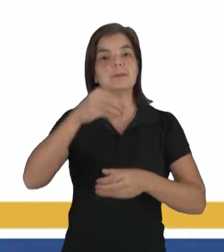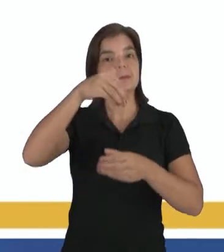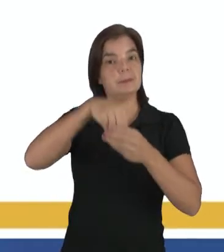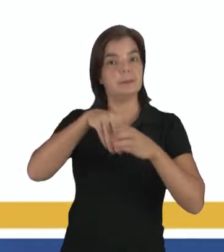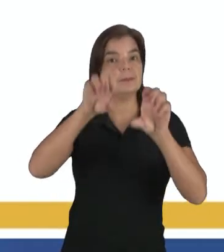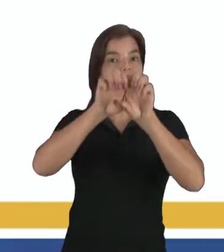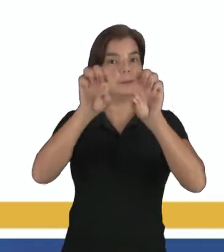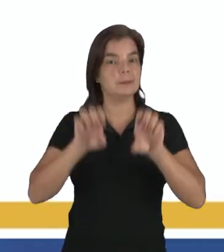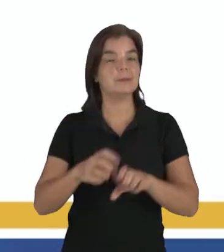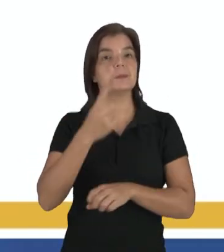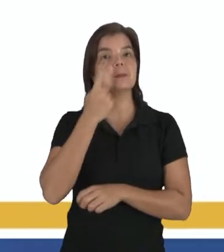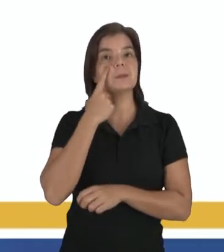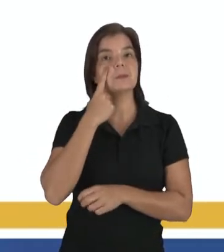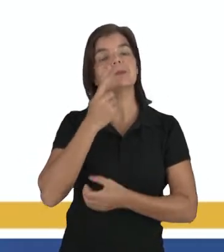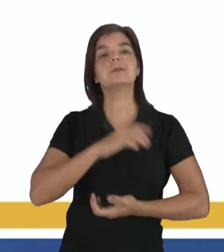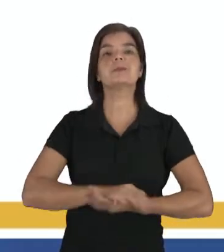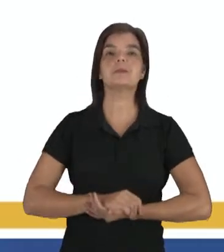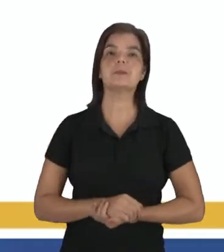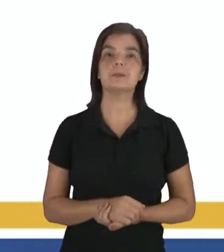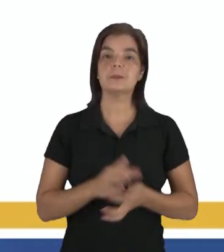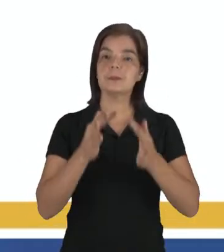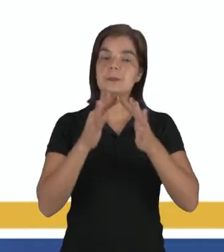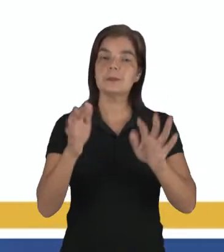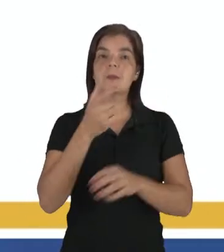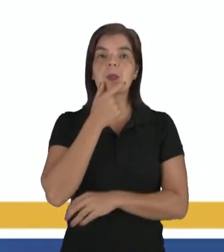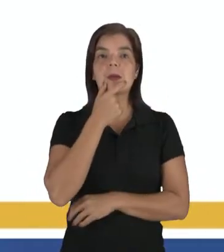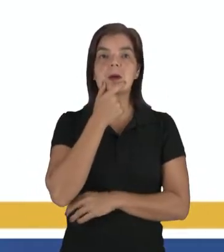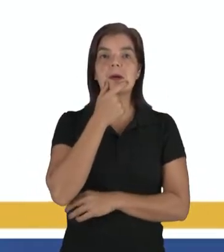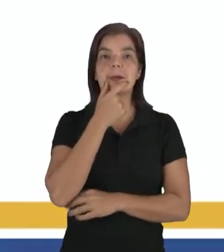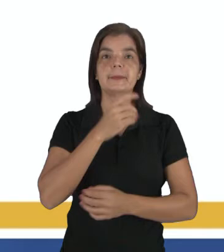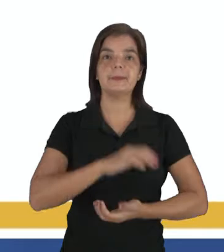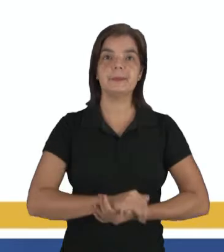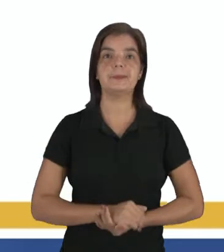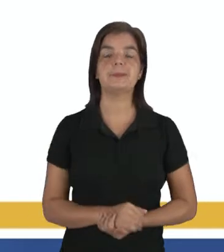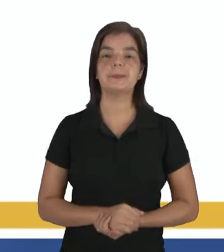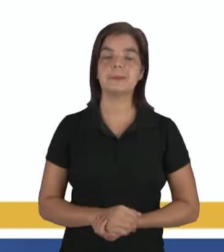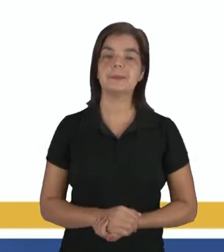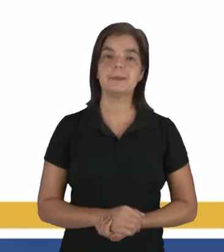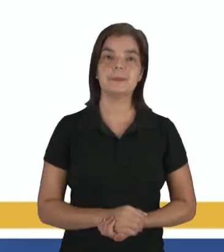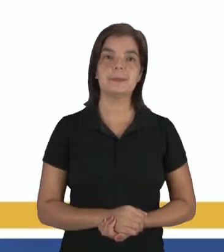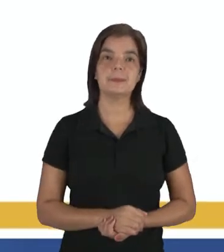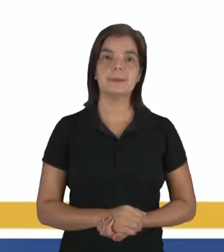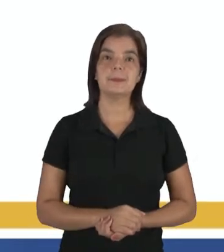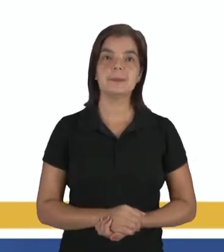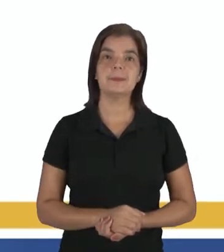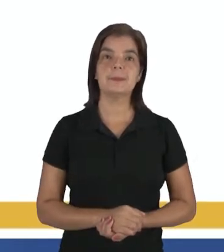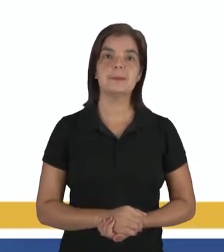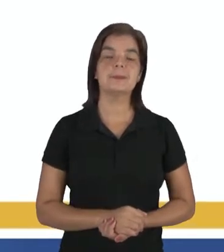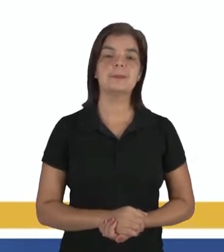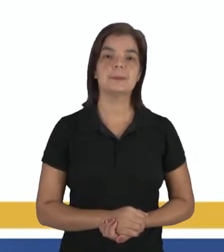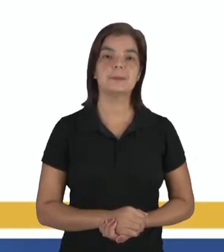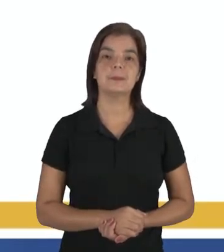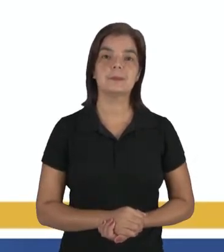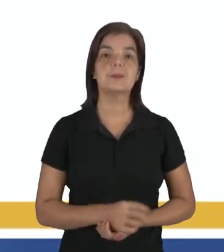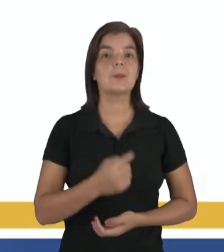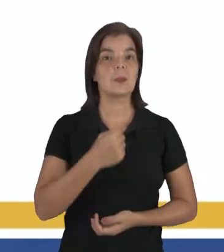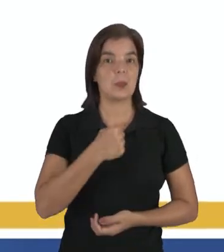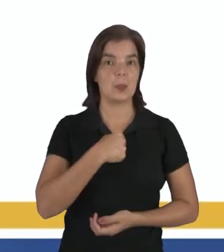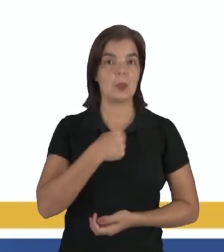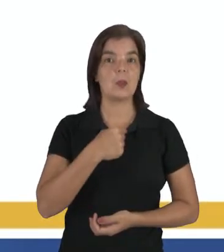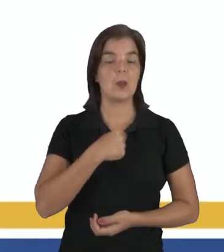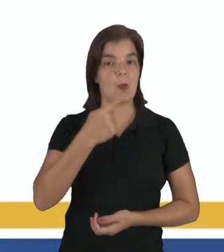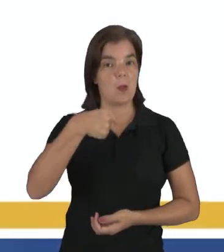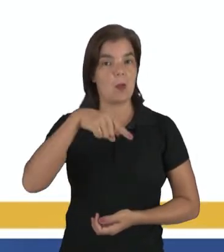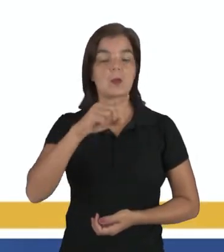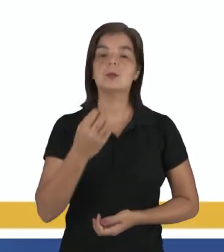dentro da estrutura, tá? Então o exemplo diz assim: I am going to travel to Italy in December. Eu